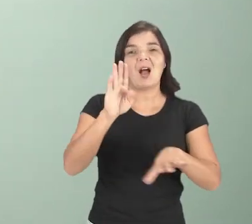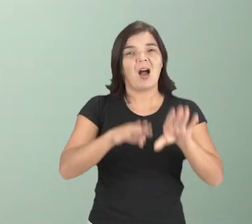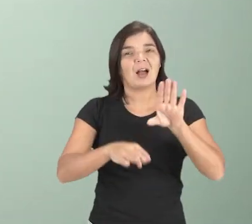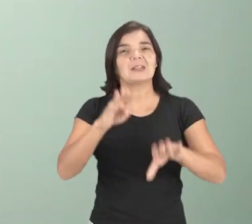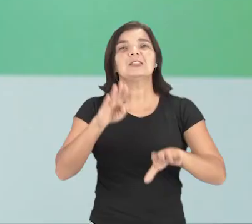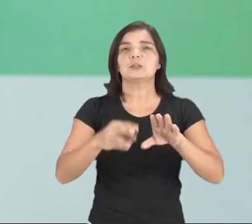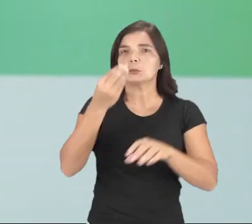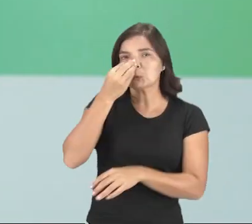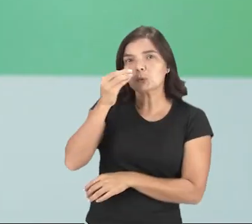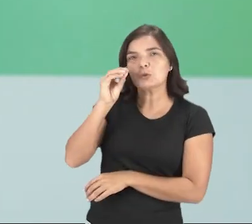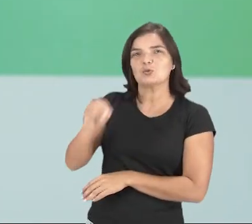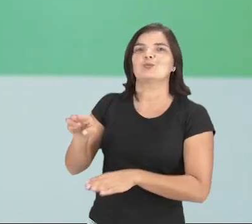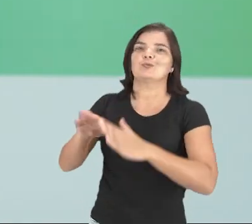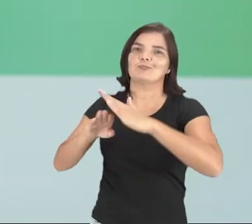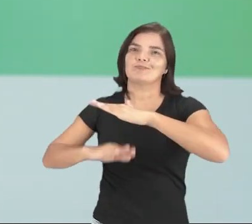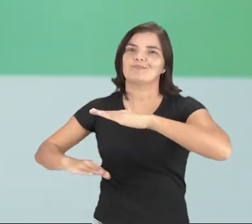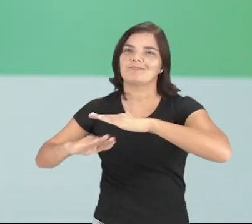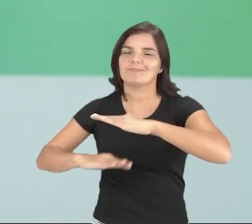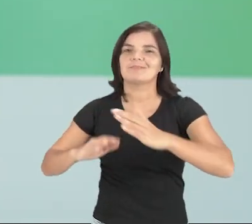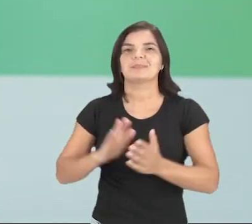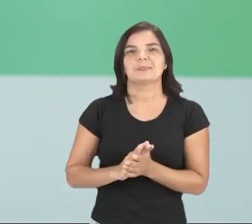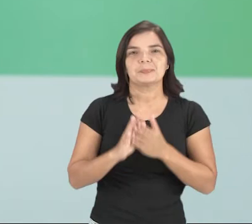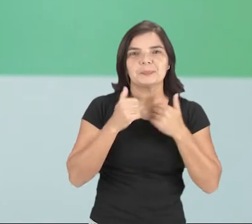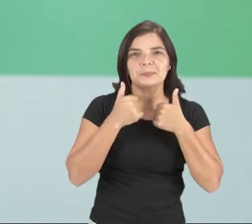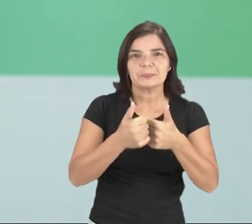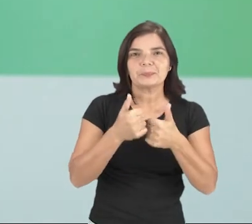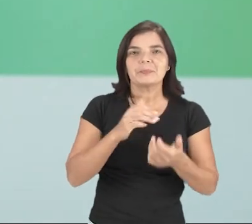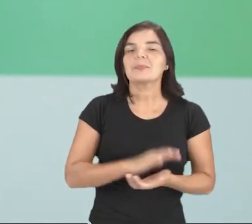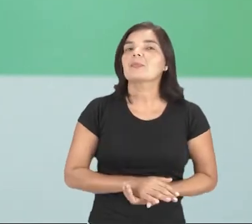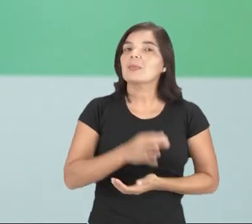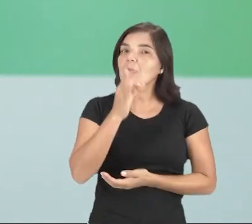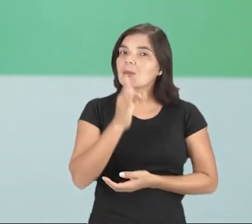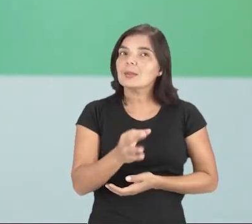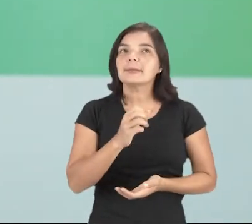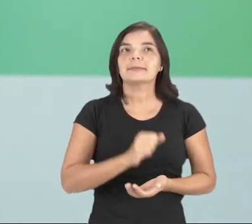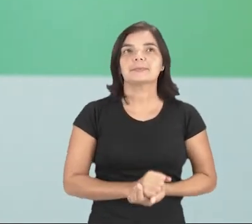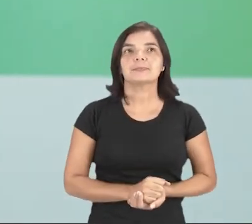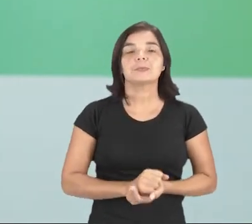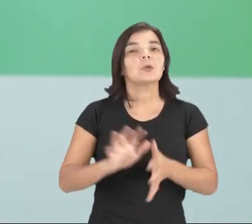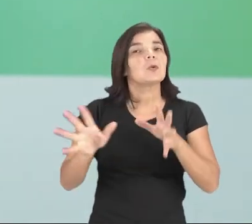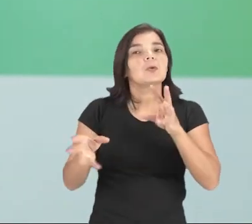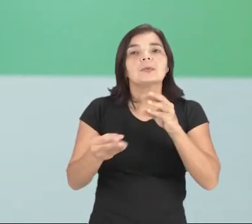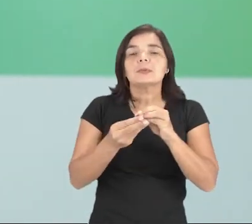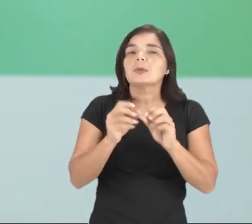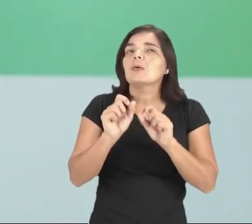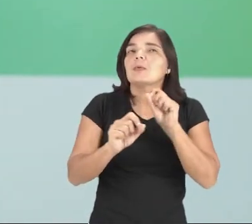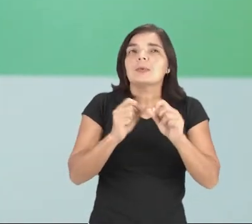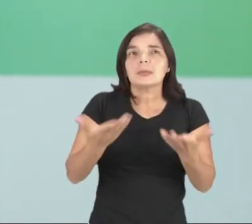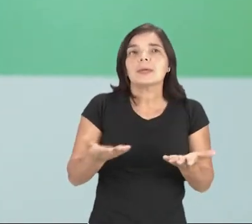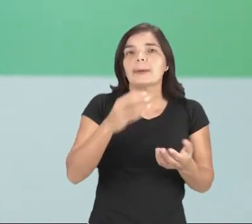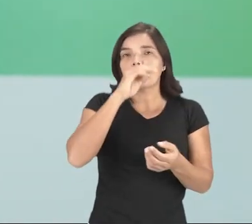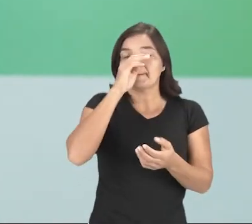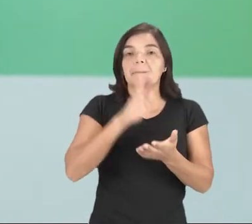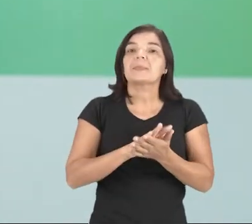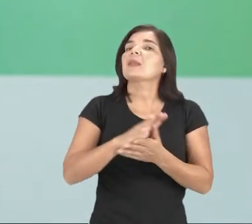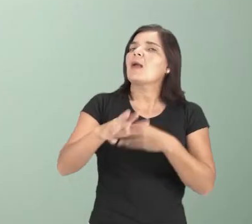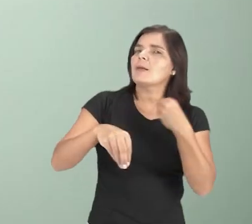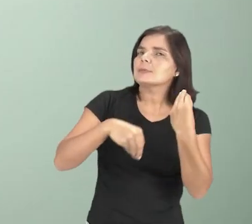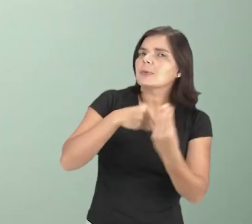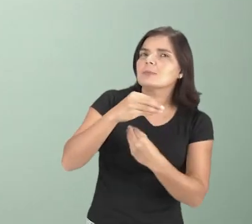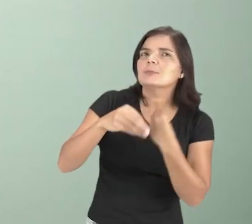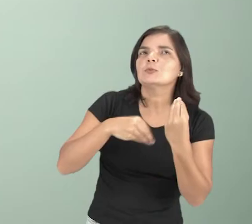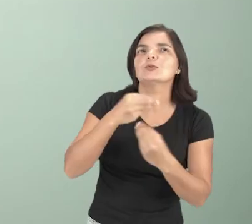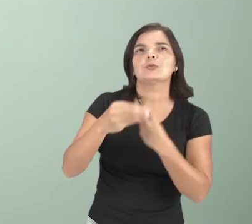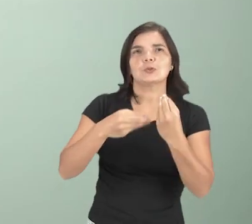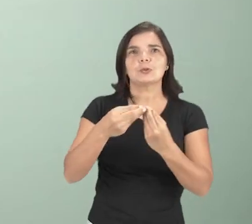muitas vezes exclui os menos favorecidos. Tudo bem? Certo? Então, gente, o resumo da aula de hoje, né? Nós vamos ter essa